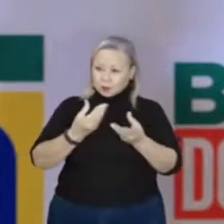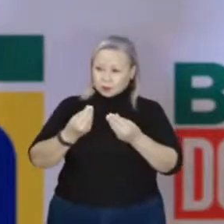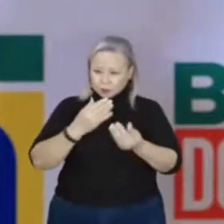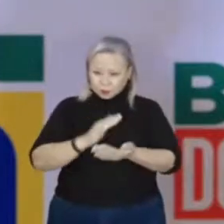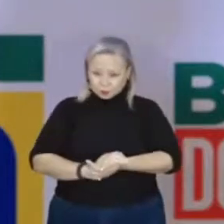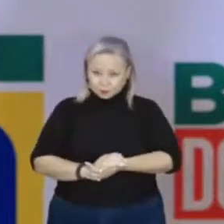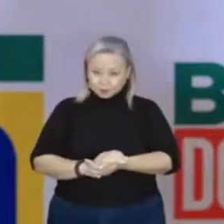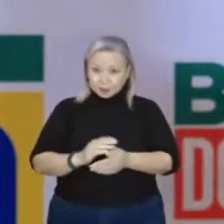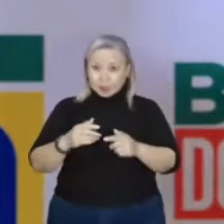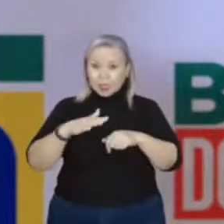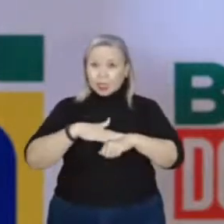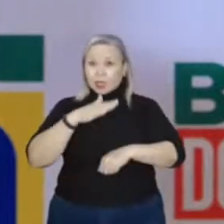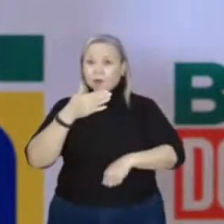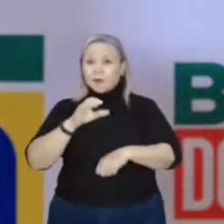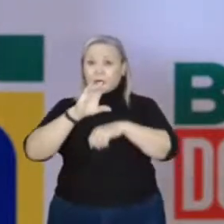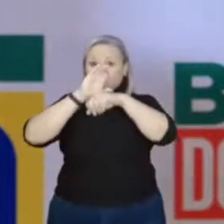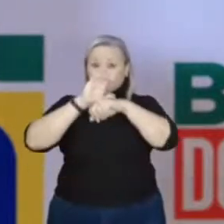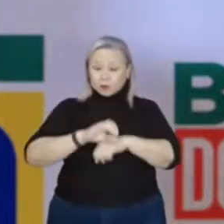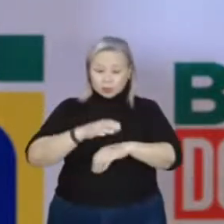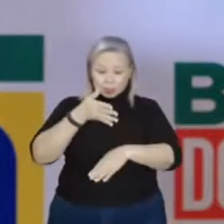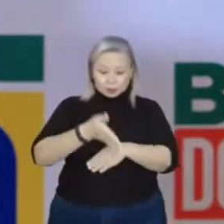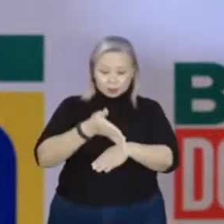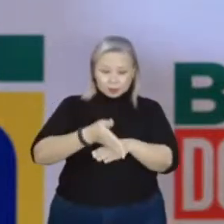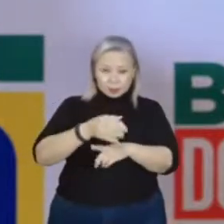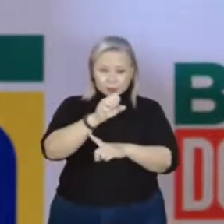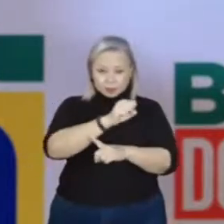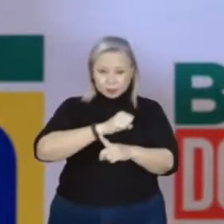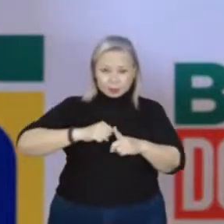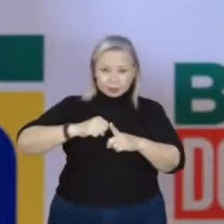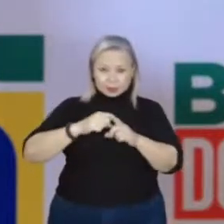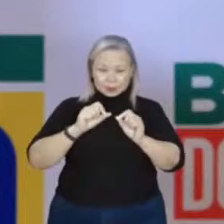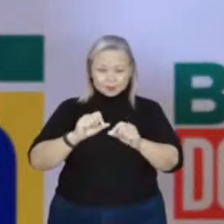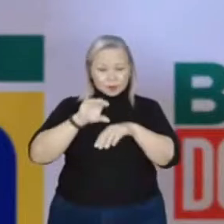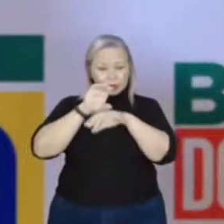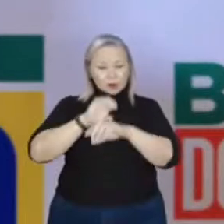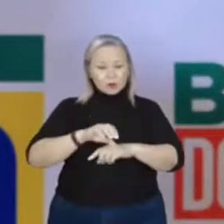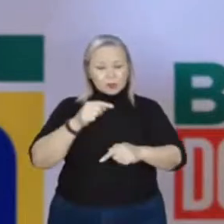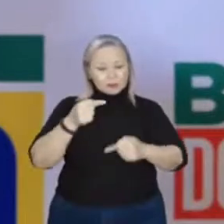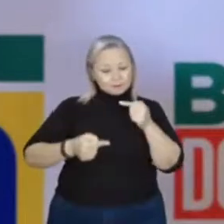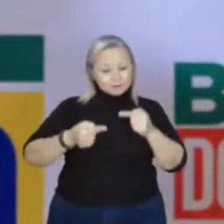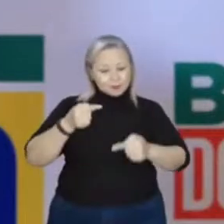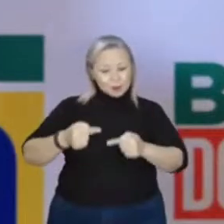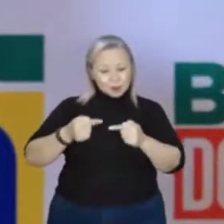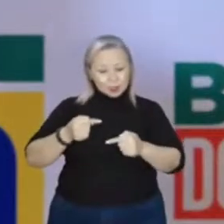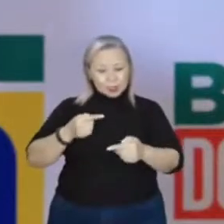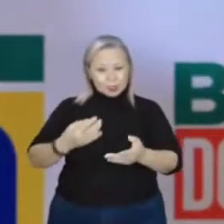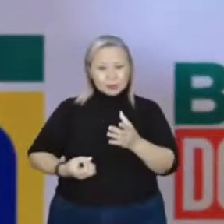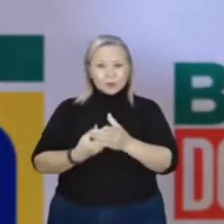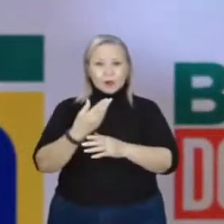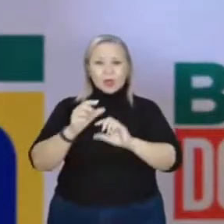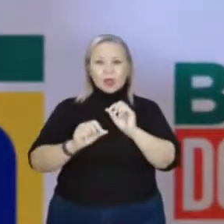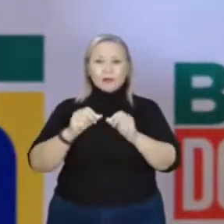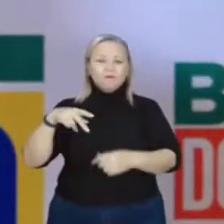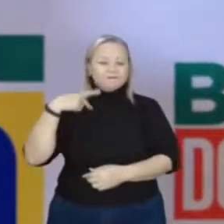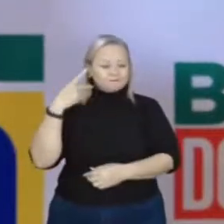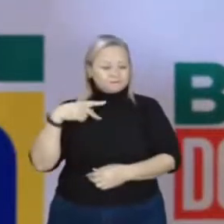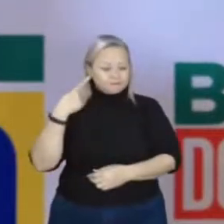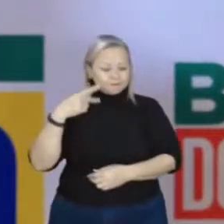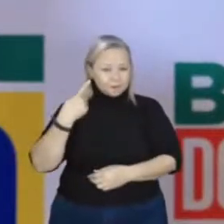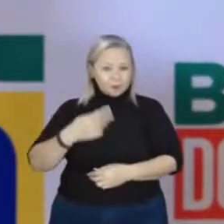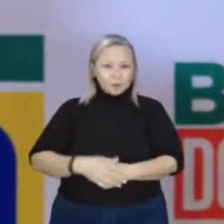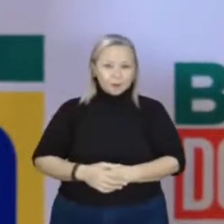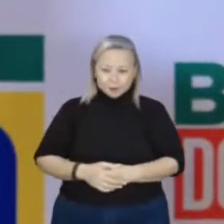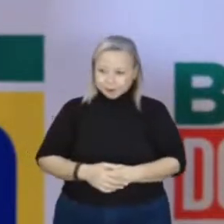de Participação Social e o Conselho Político, formado pelos parlamentares. Então,